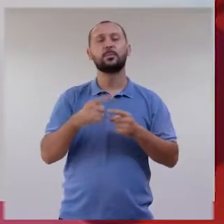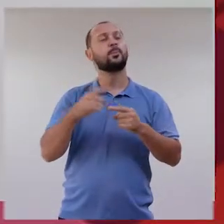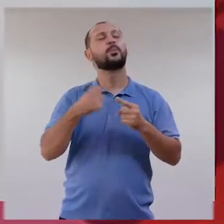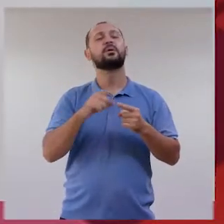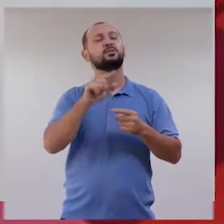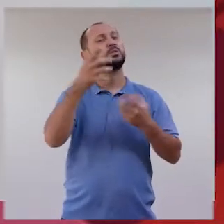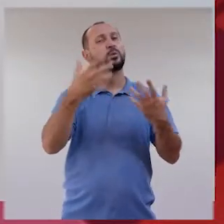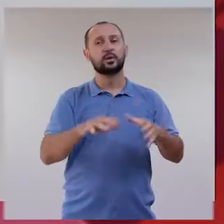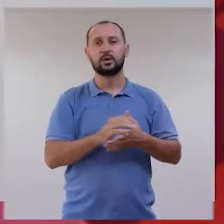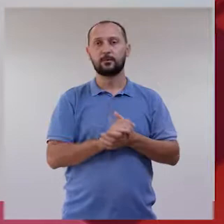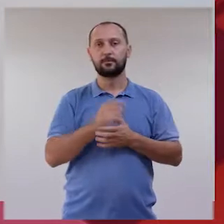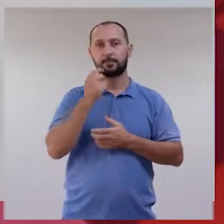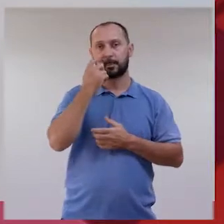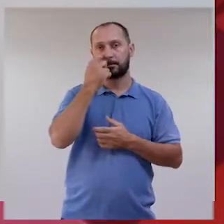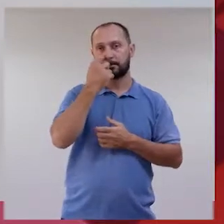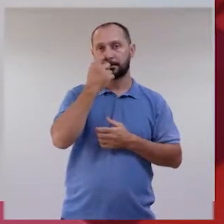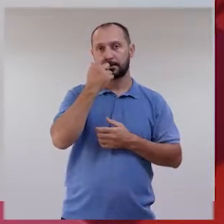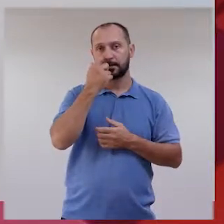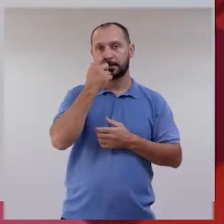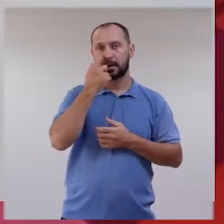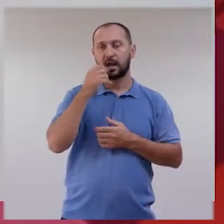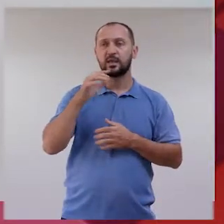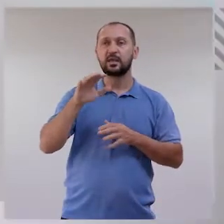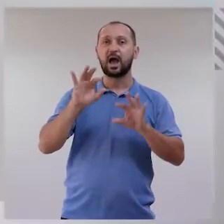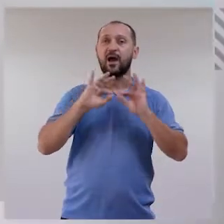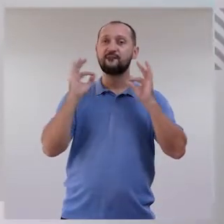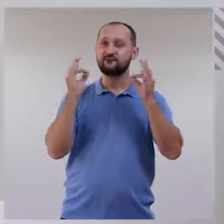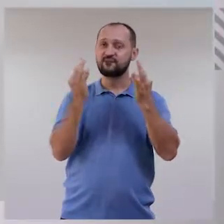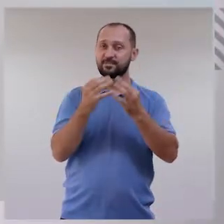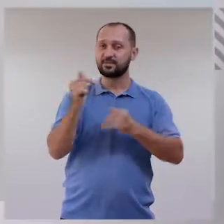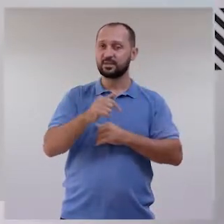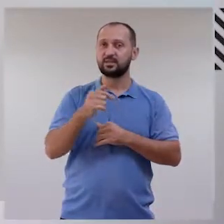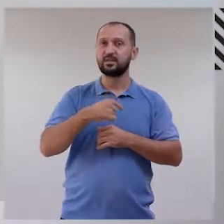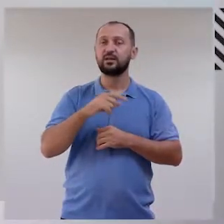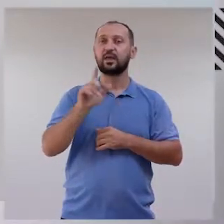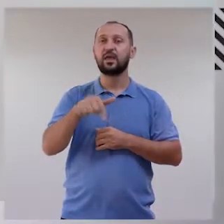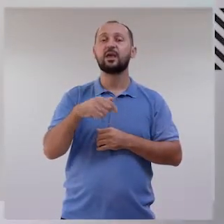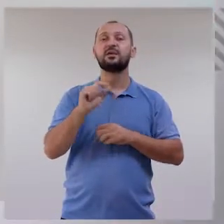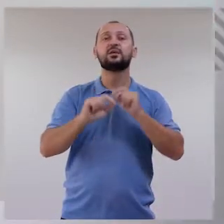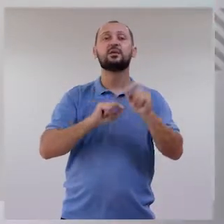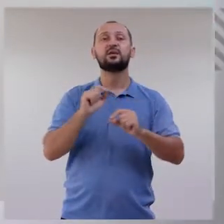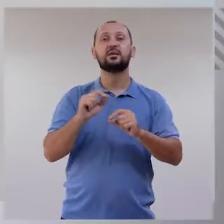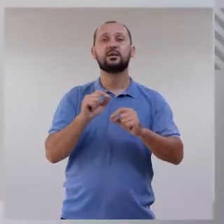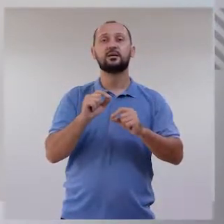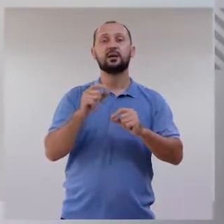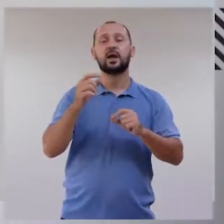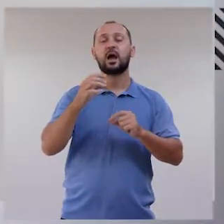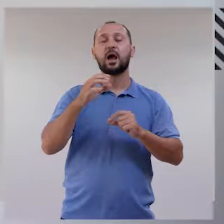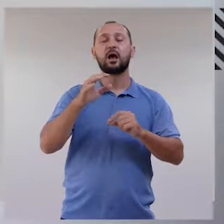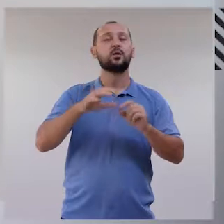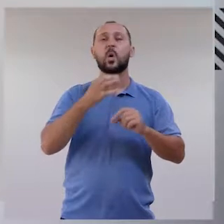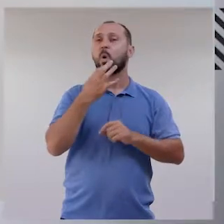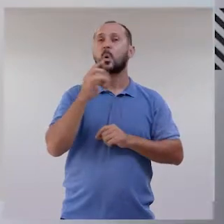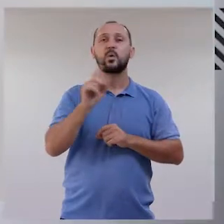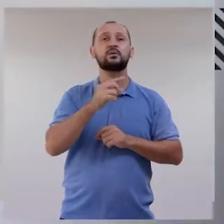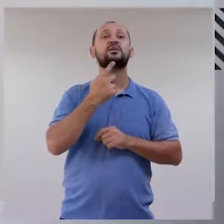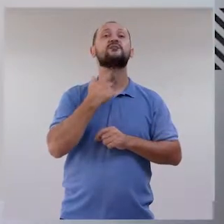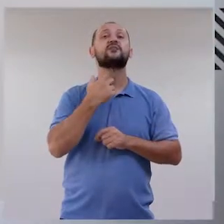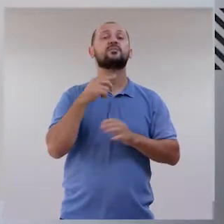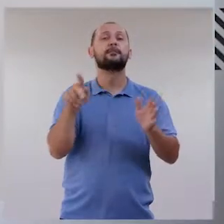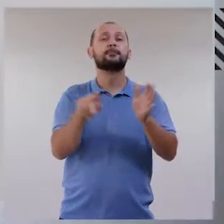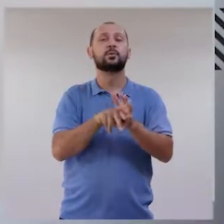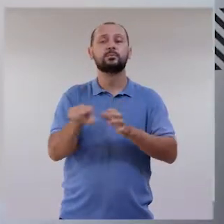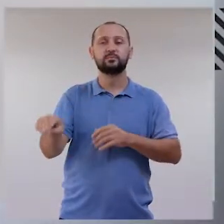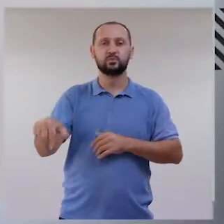que vocês não querem fazer a doação? Aí a família, a principal causa é que a família desconhece